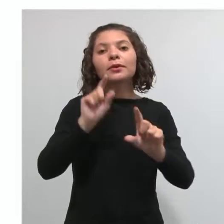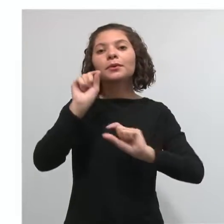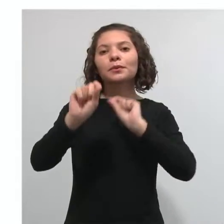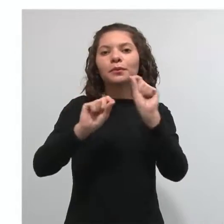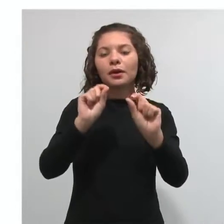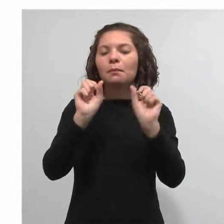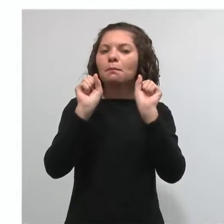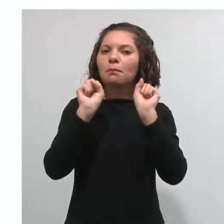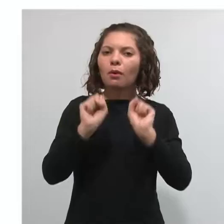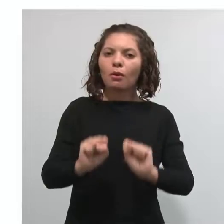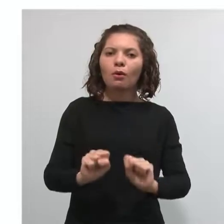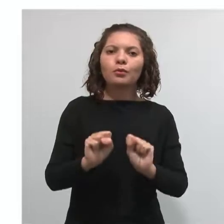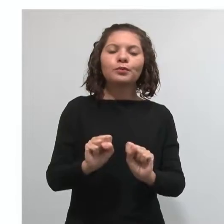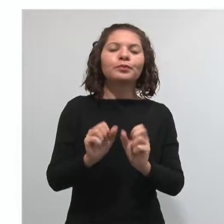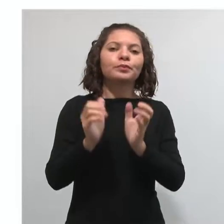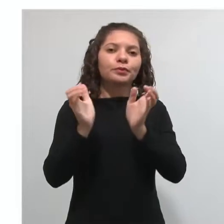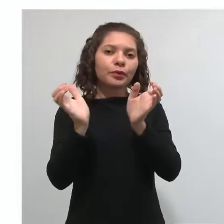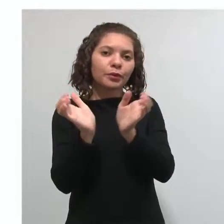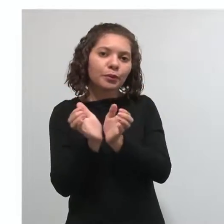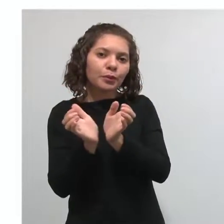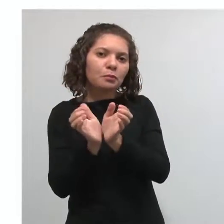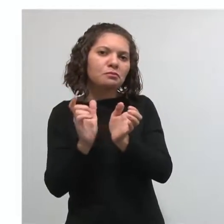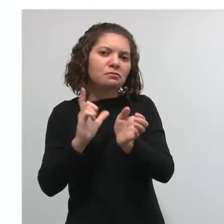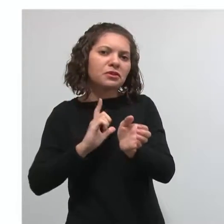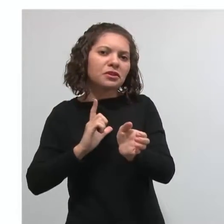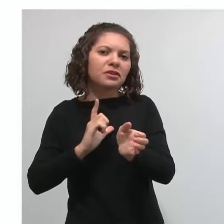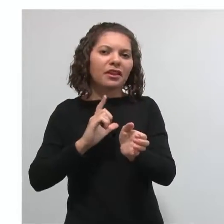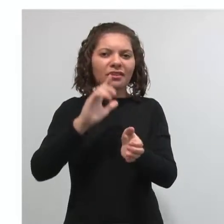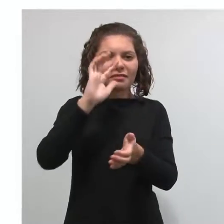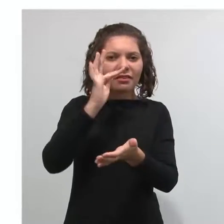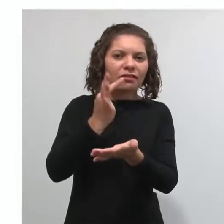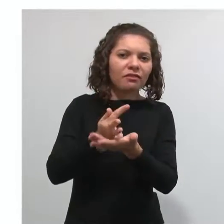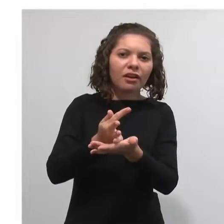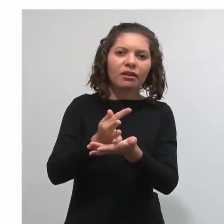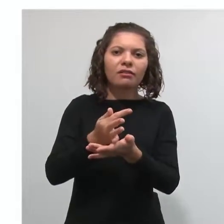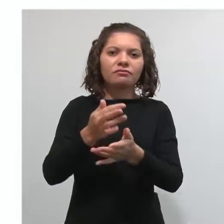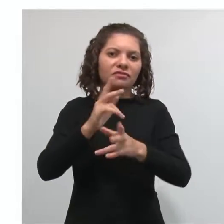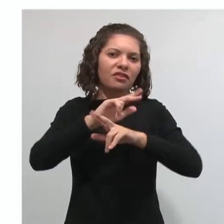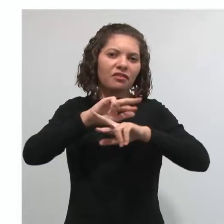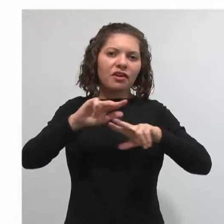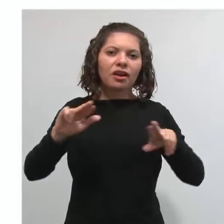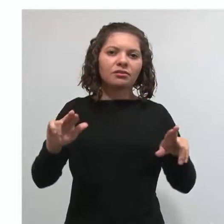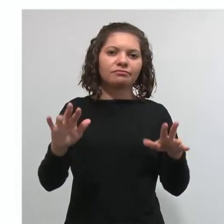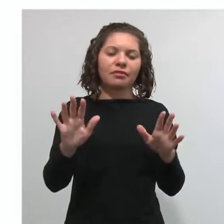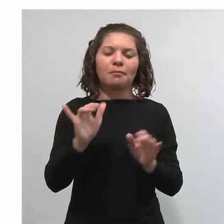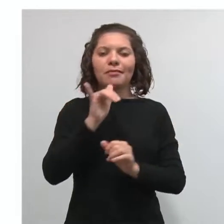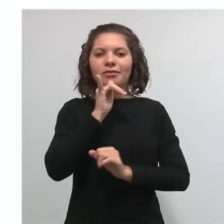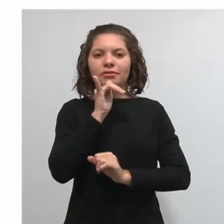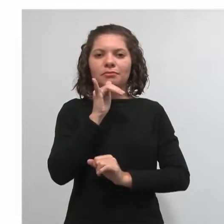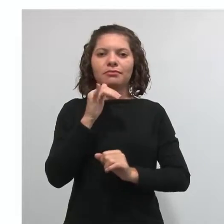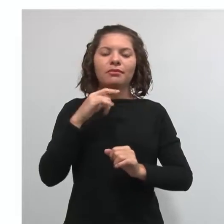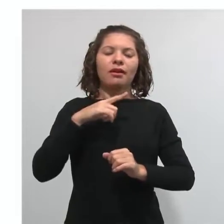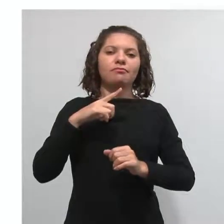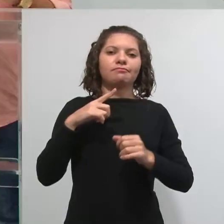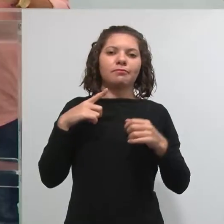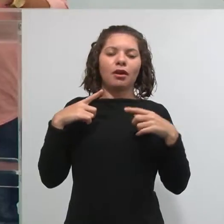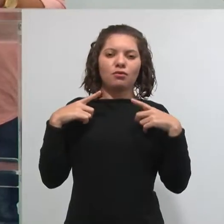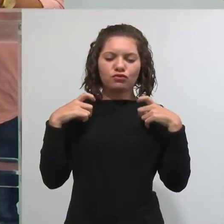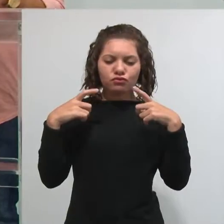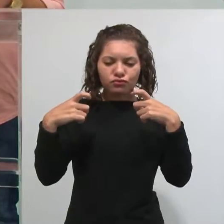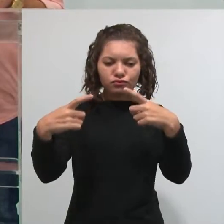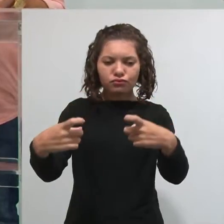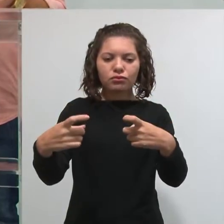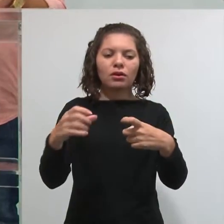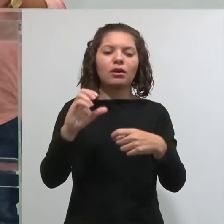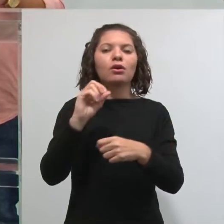grupo específico, né, que partilha de crenças, valores ou ideias. Então, quando você tem, por exemplo, um conflito e quando você tem a ação